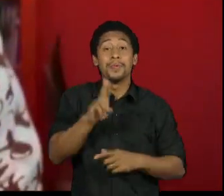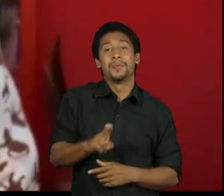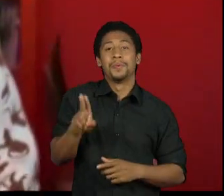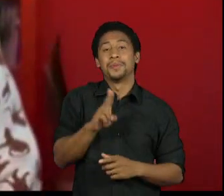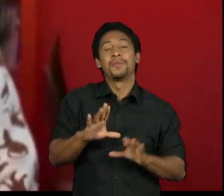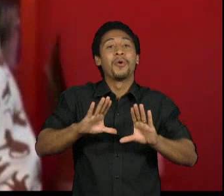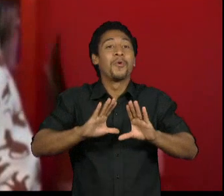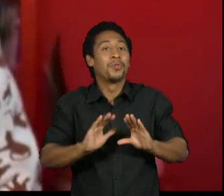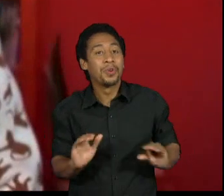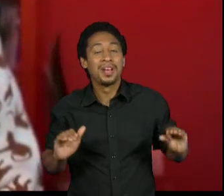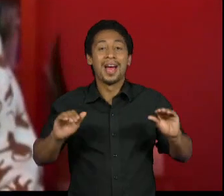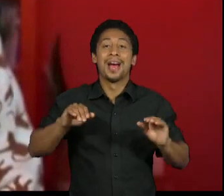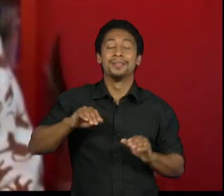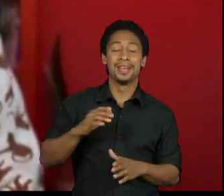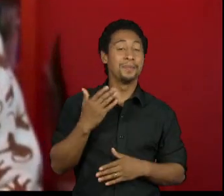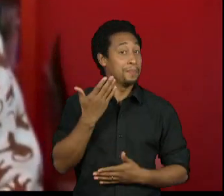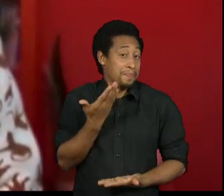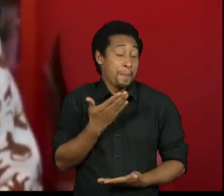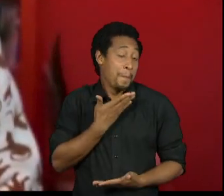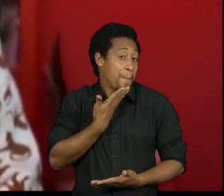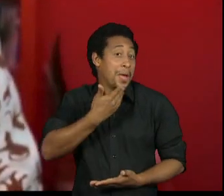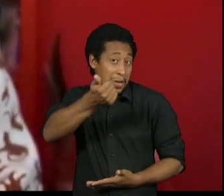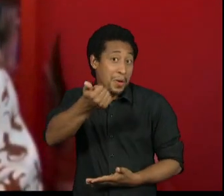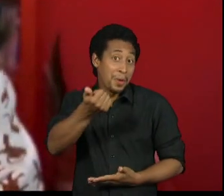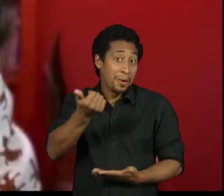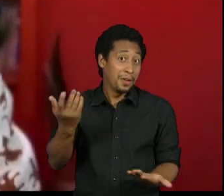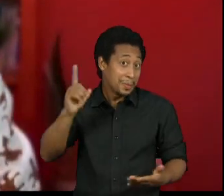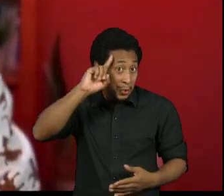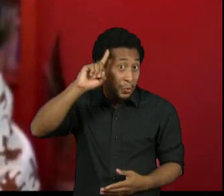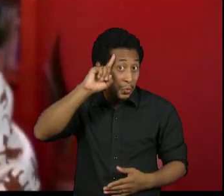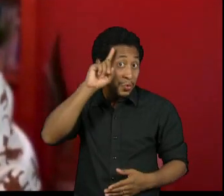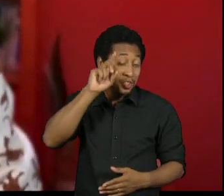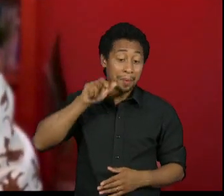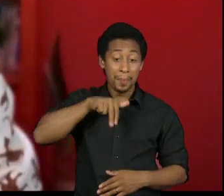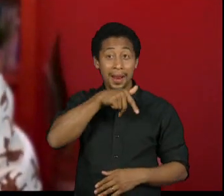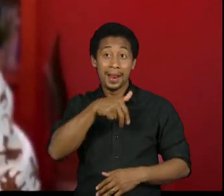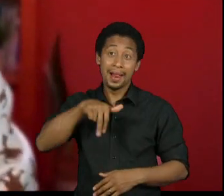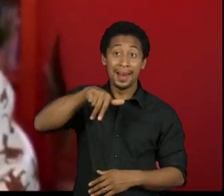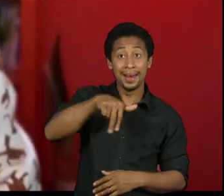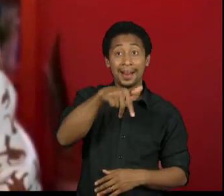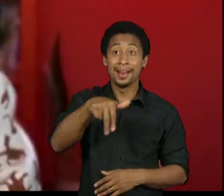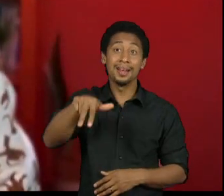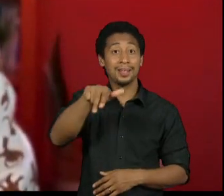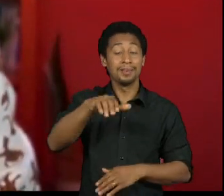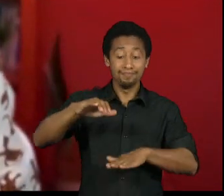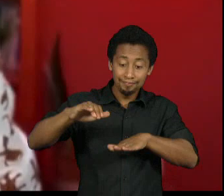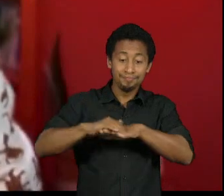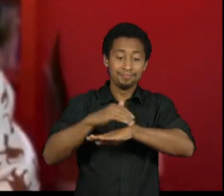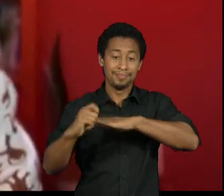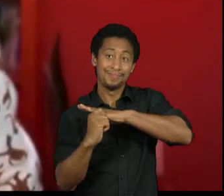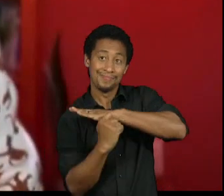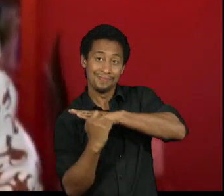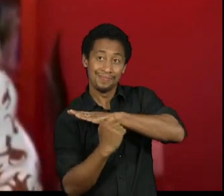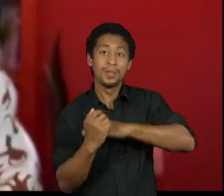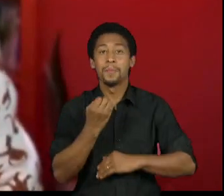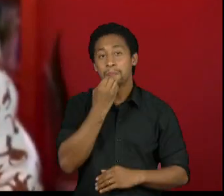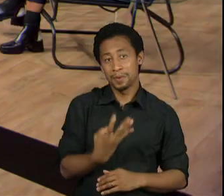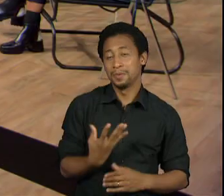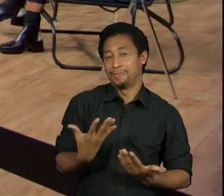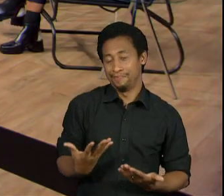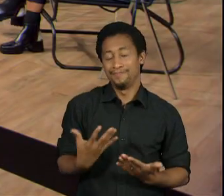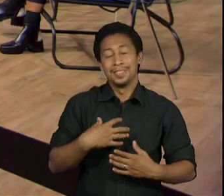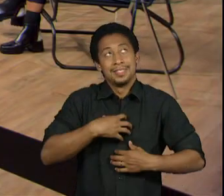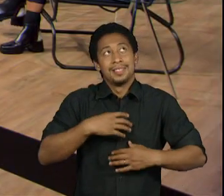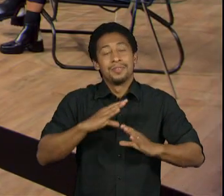mais adequado para a vida que a gente leva hoje. Então, as roupas têm um fator aí super importante na nossa qualidade de vida,